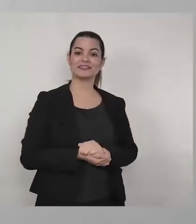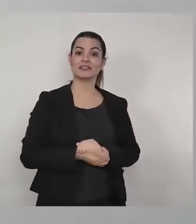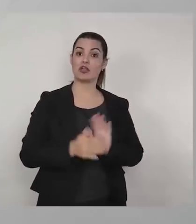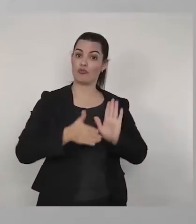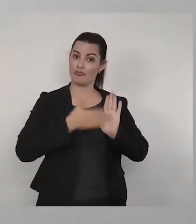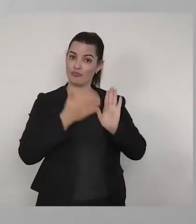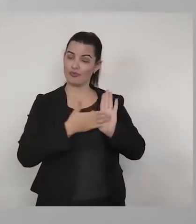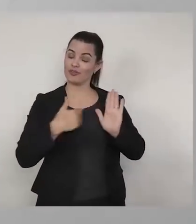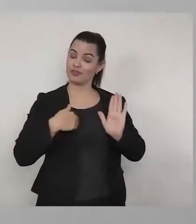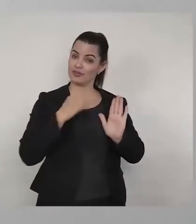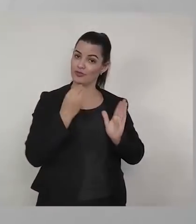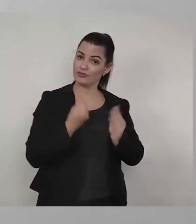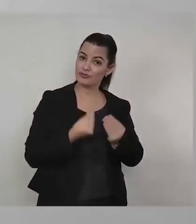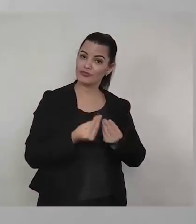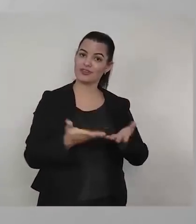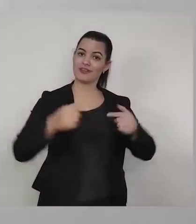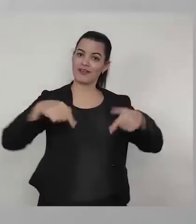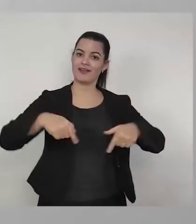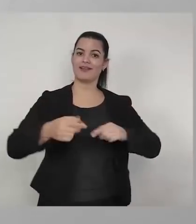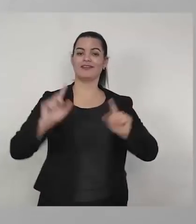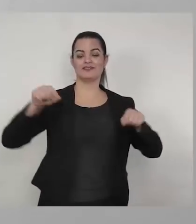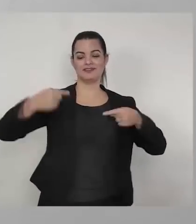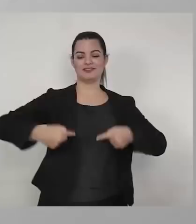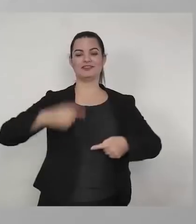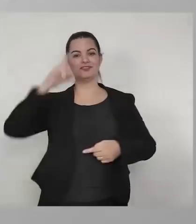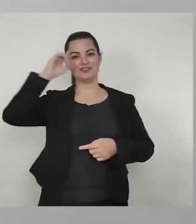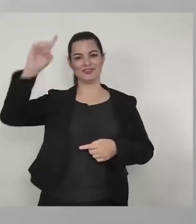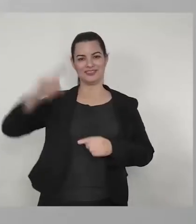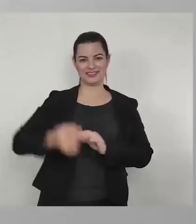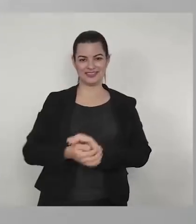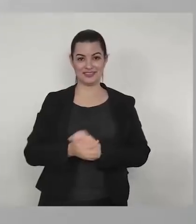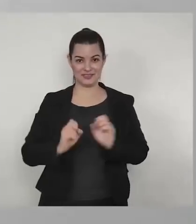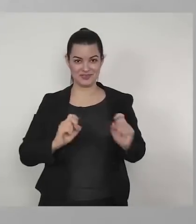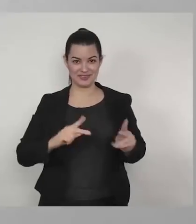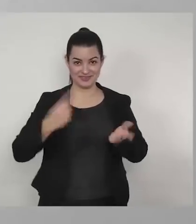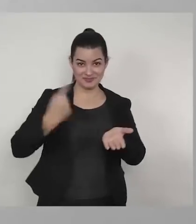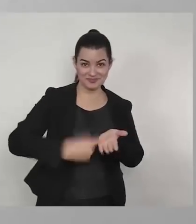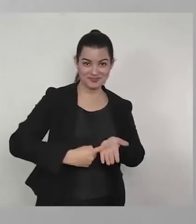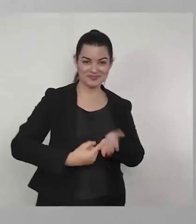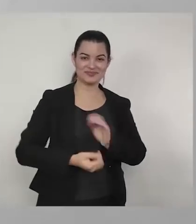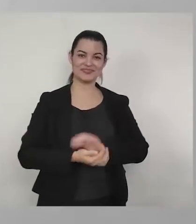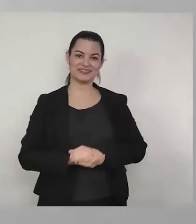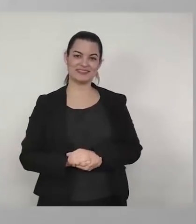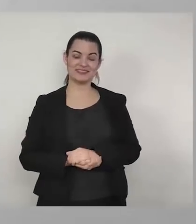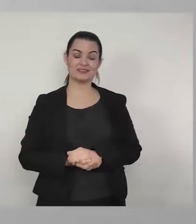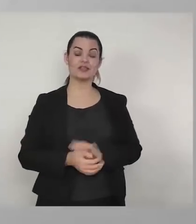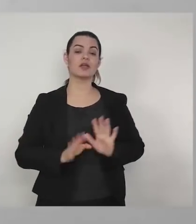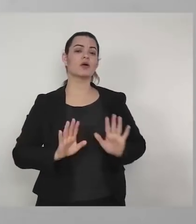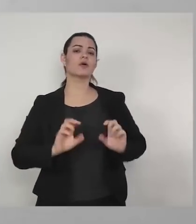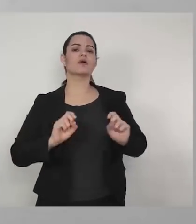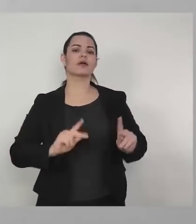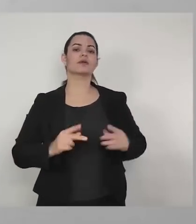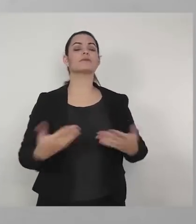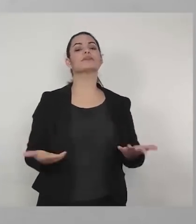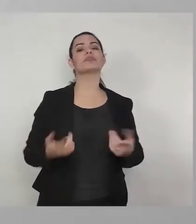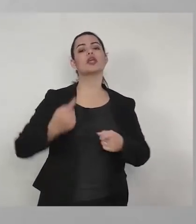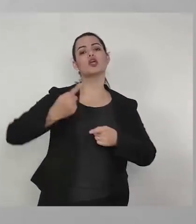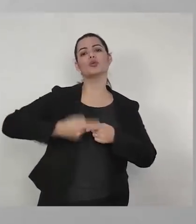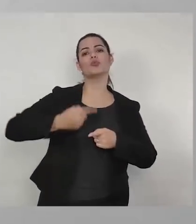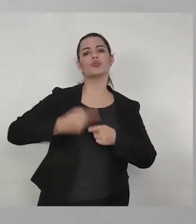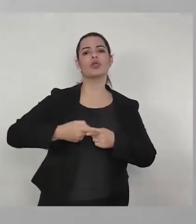das propostas que eu vou trazer para o desafio do dia. Combinado? Então, por que